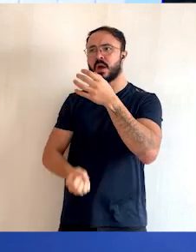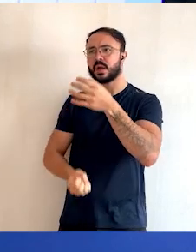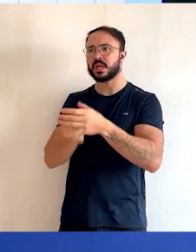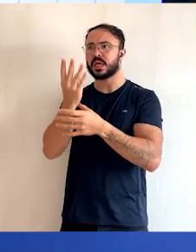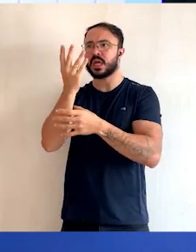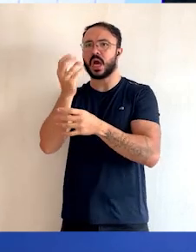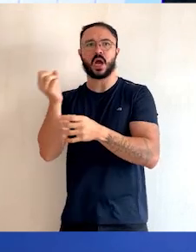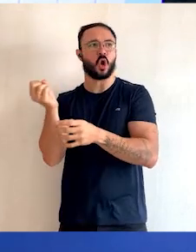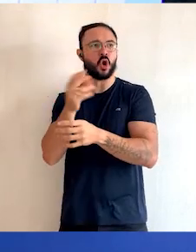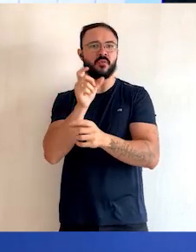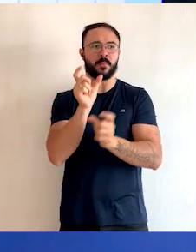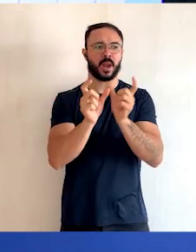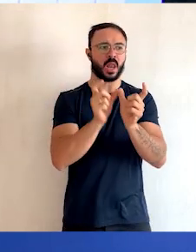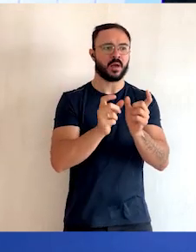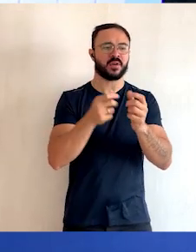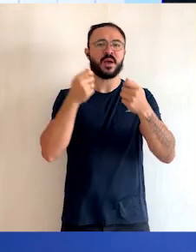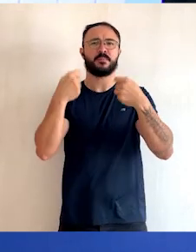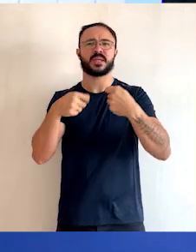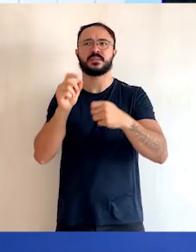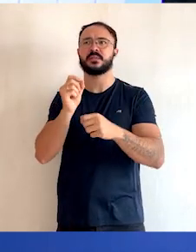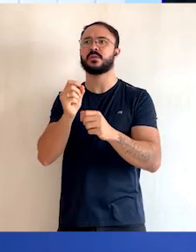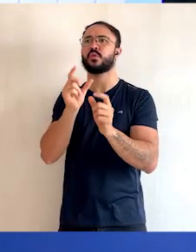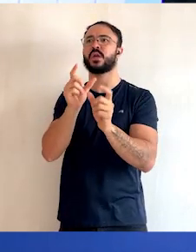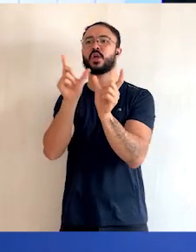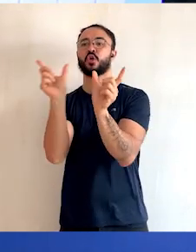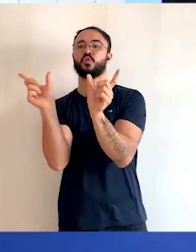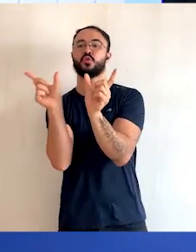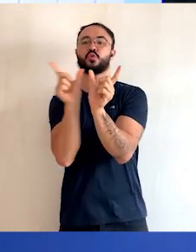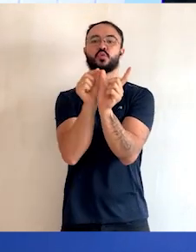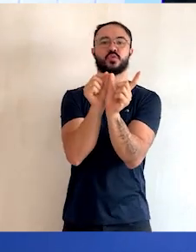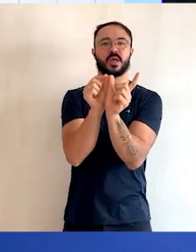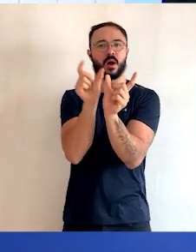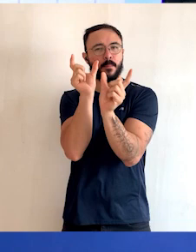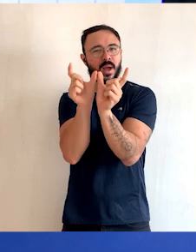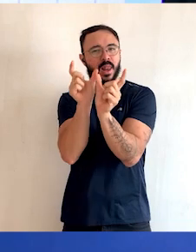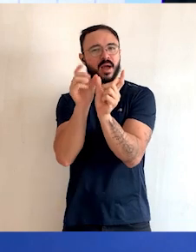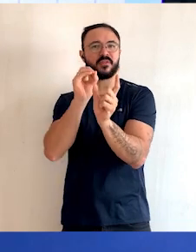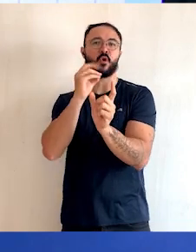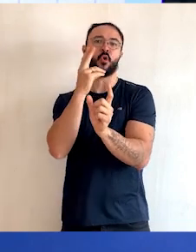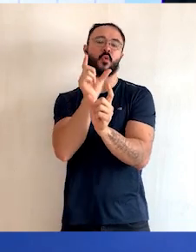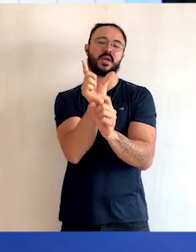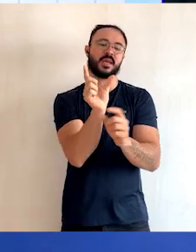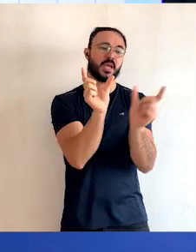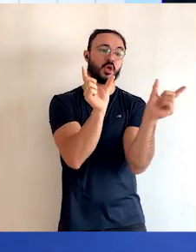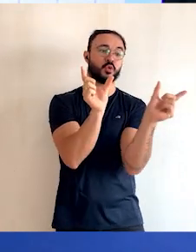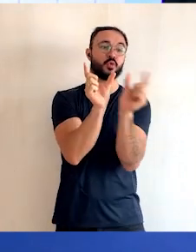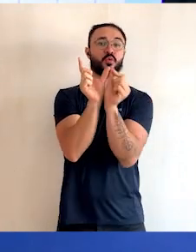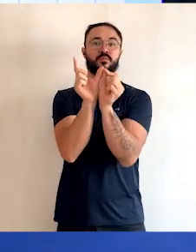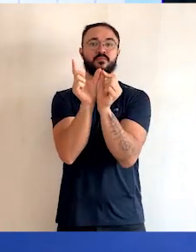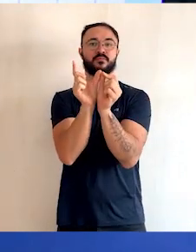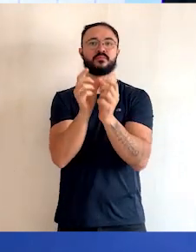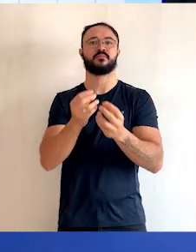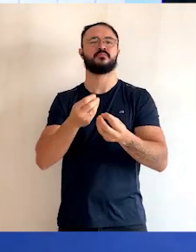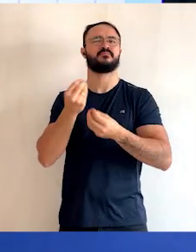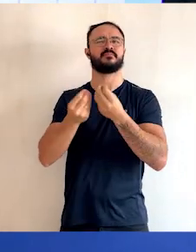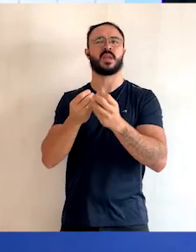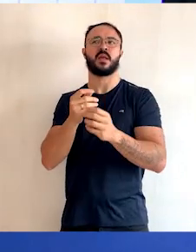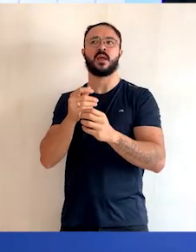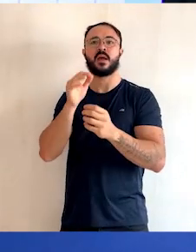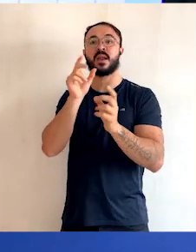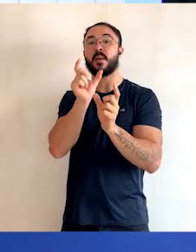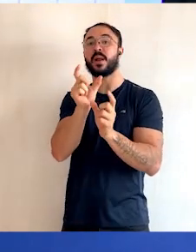elementos antes ou depois do radical? Por exemplo, na palavra ferrugem, tivemos que adicionar um